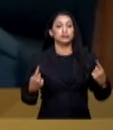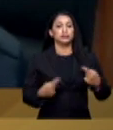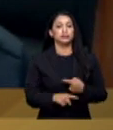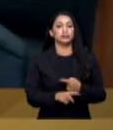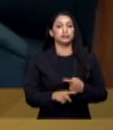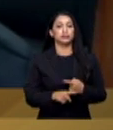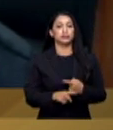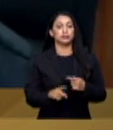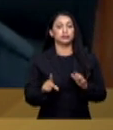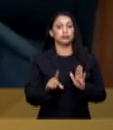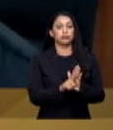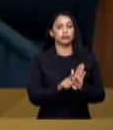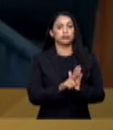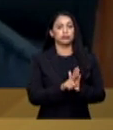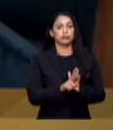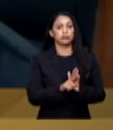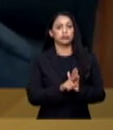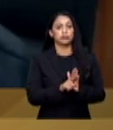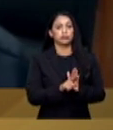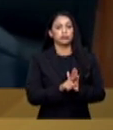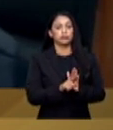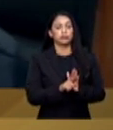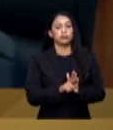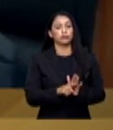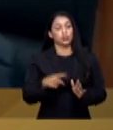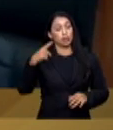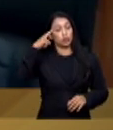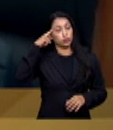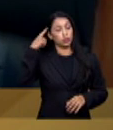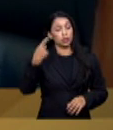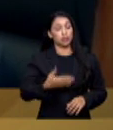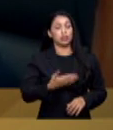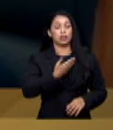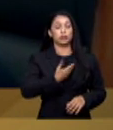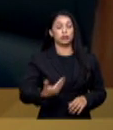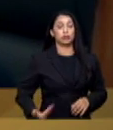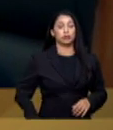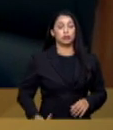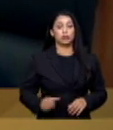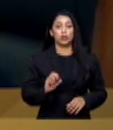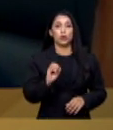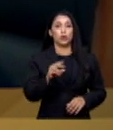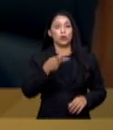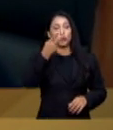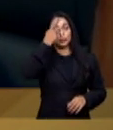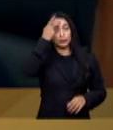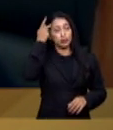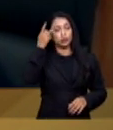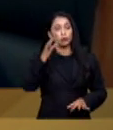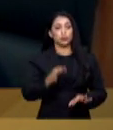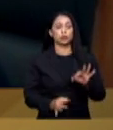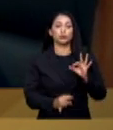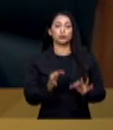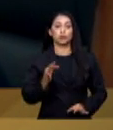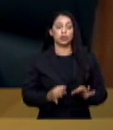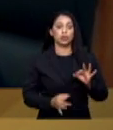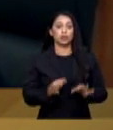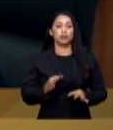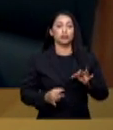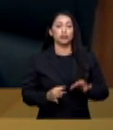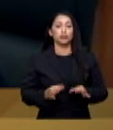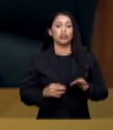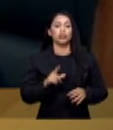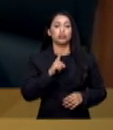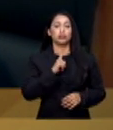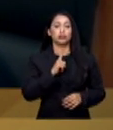ilegalidade ou abusividade do ato de autoridade pública ou agente de pessoa jurídica quando no exercício